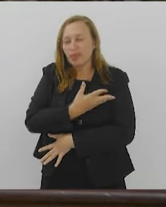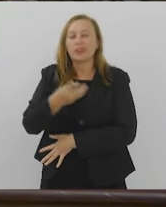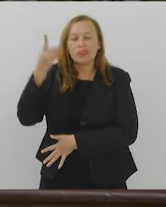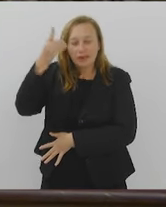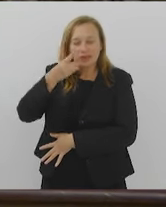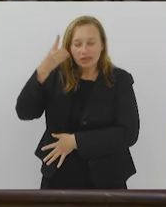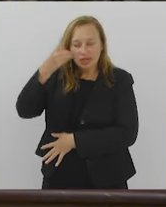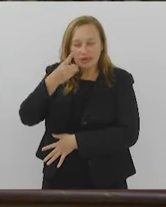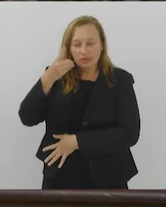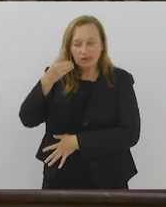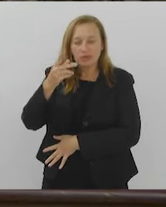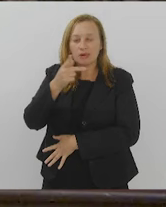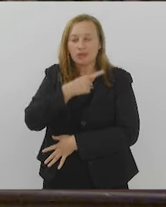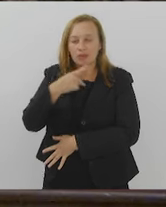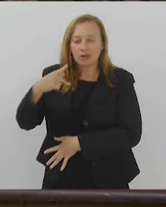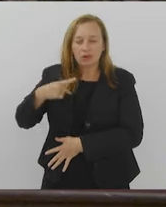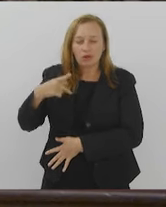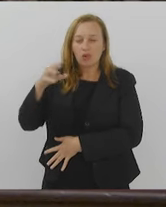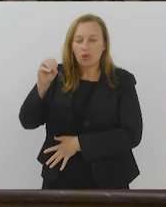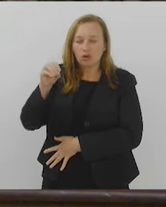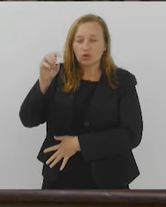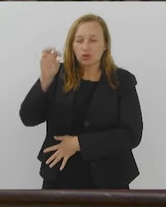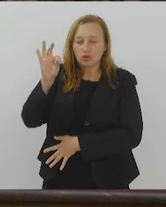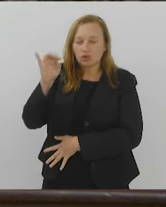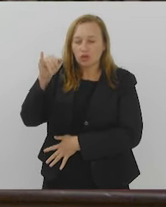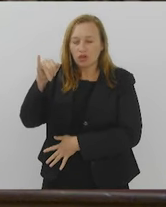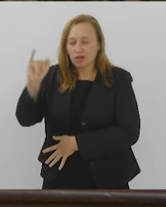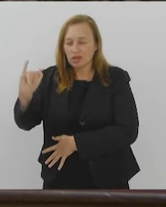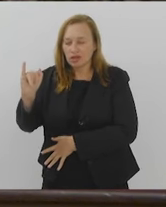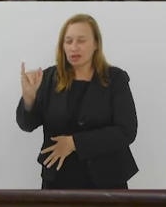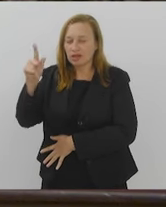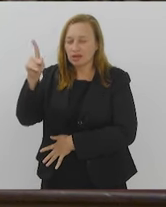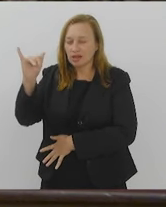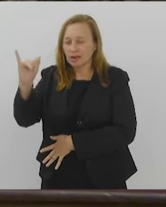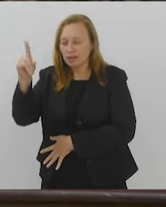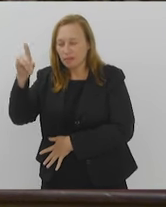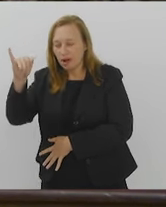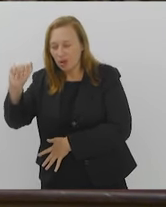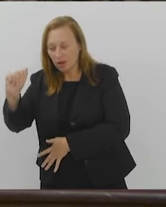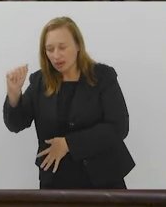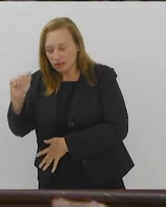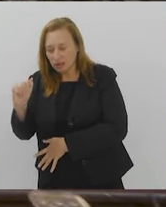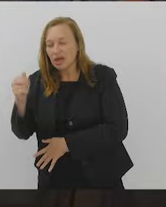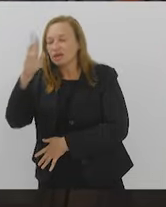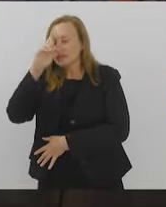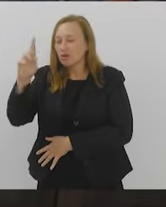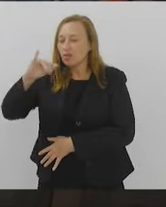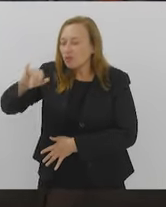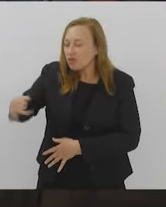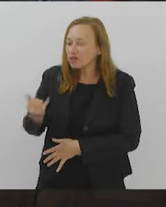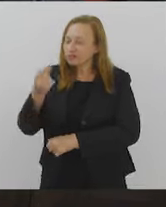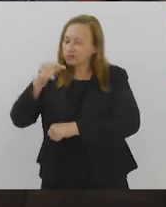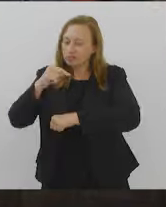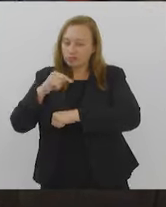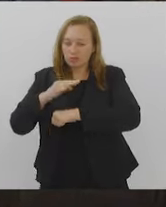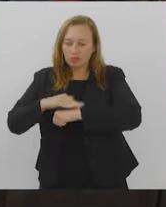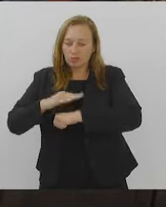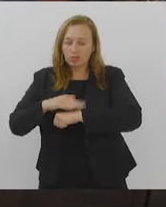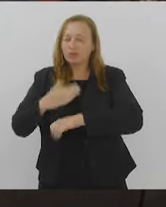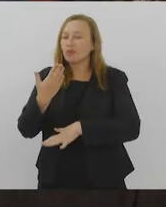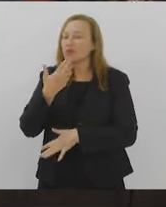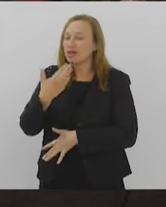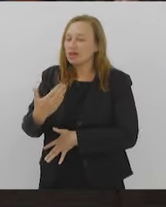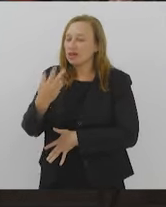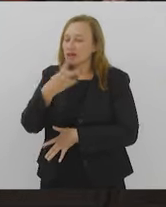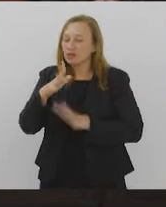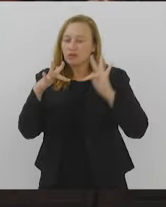deputado pastor Otone de Paula. Senhor, aproveitamos neste momento para pedir por sua